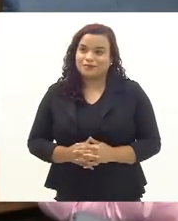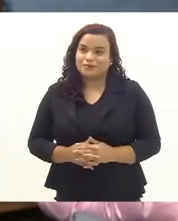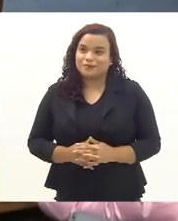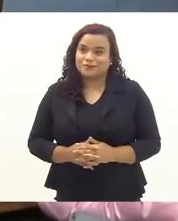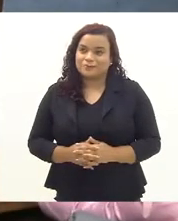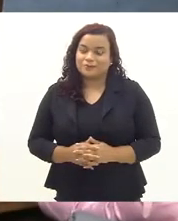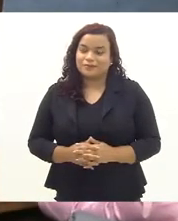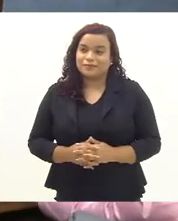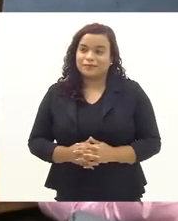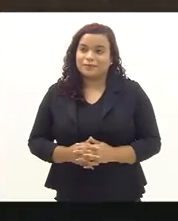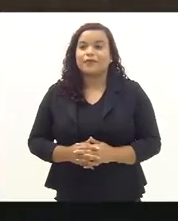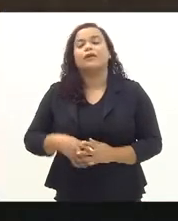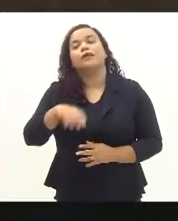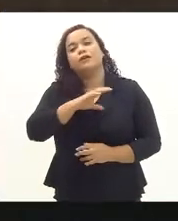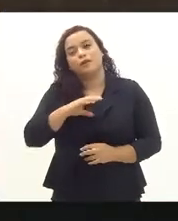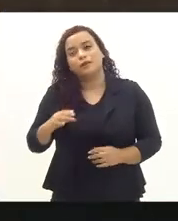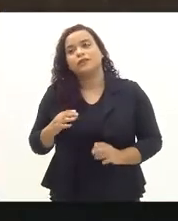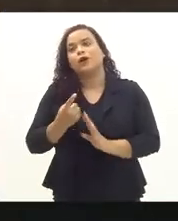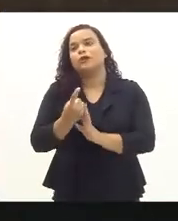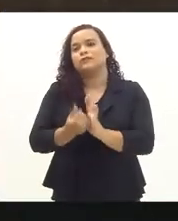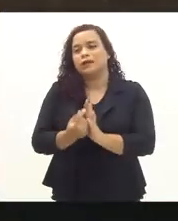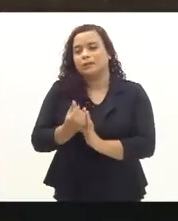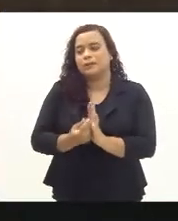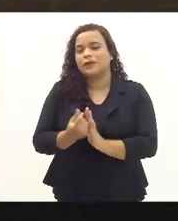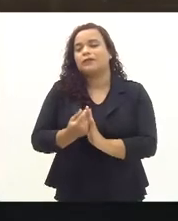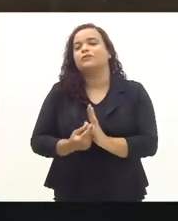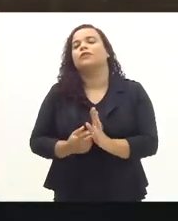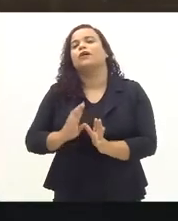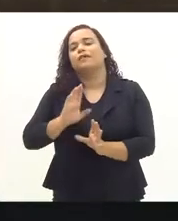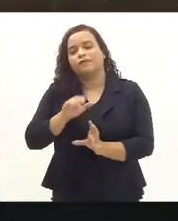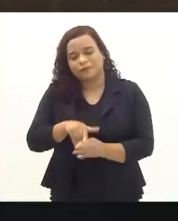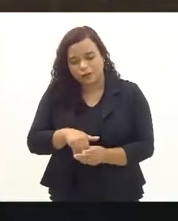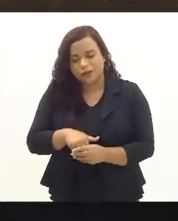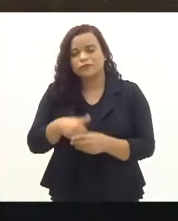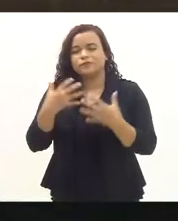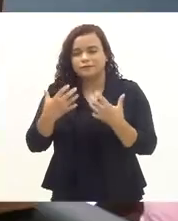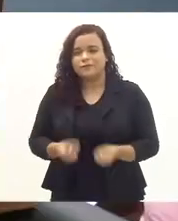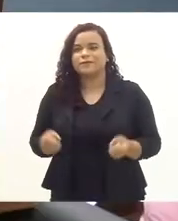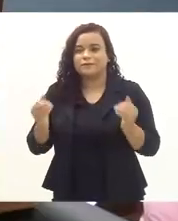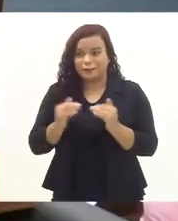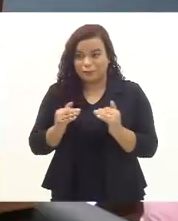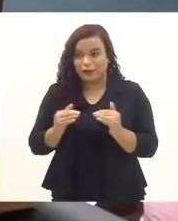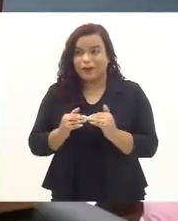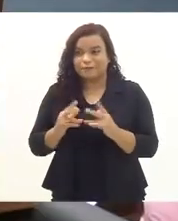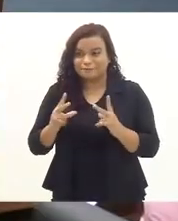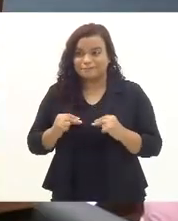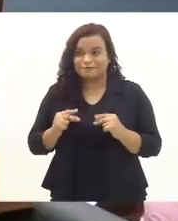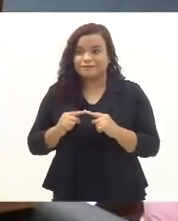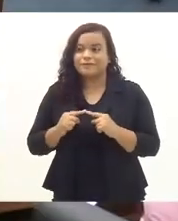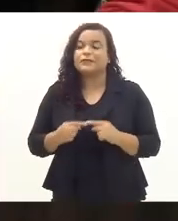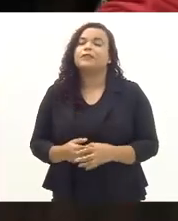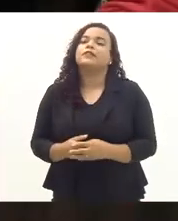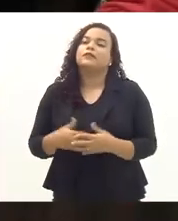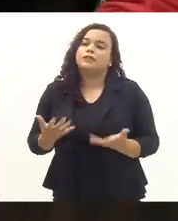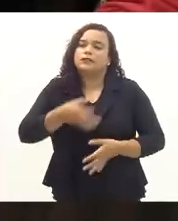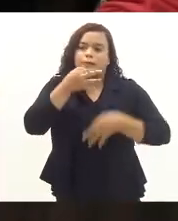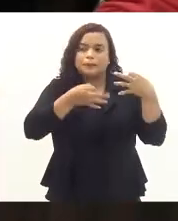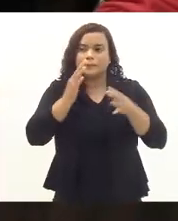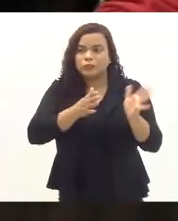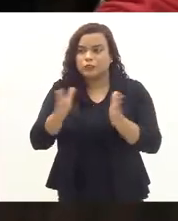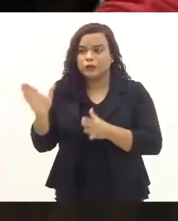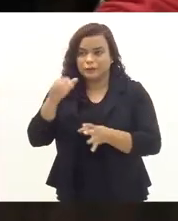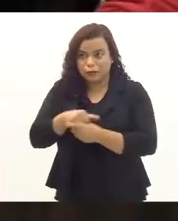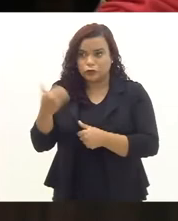e pela comissão de orçamento voto favorável no nariz só Presidente pareceres emitidos em